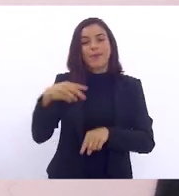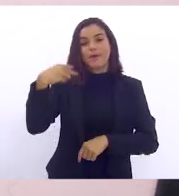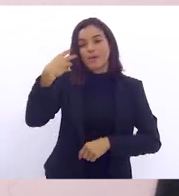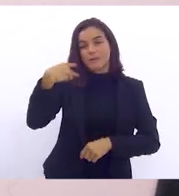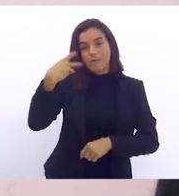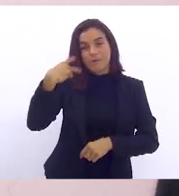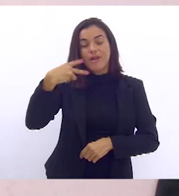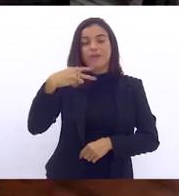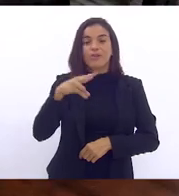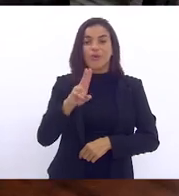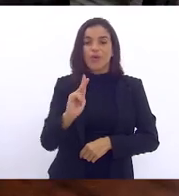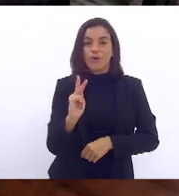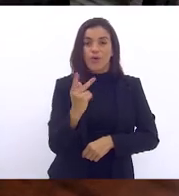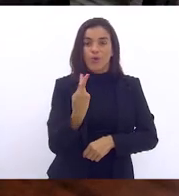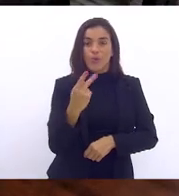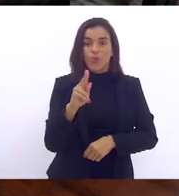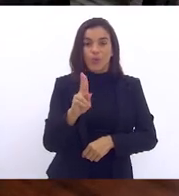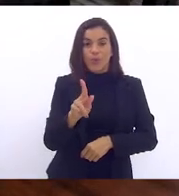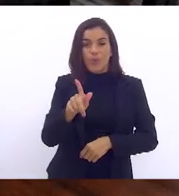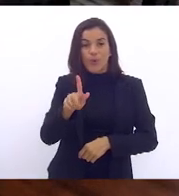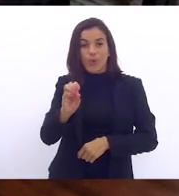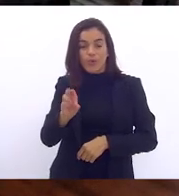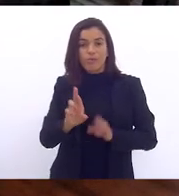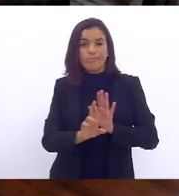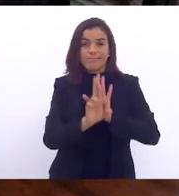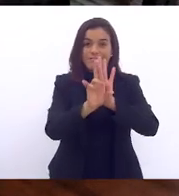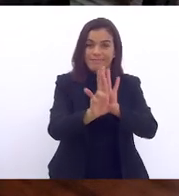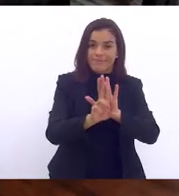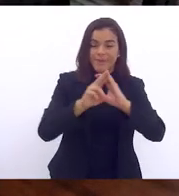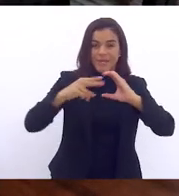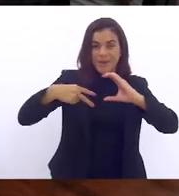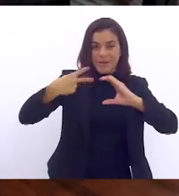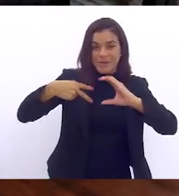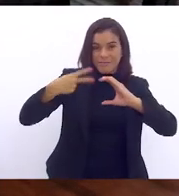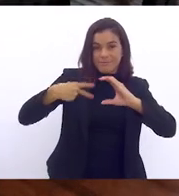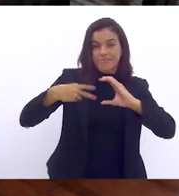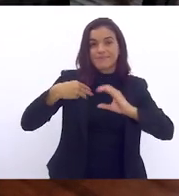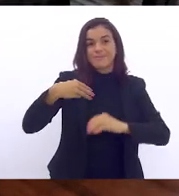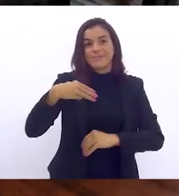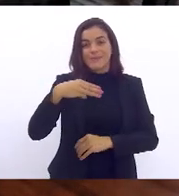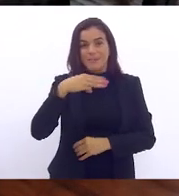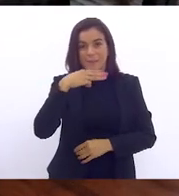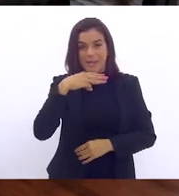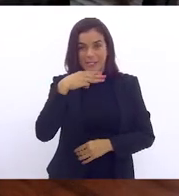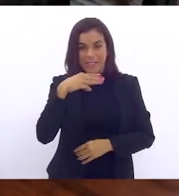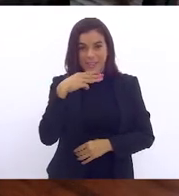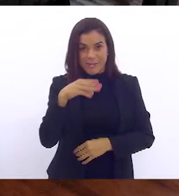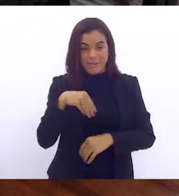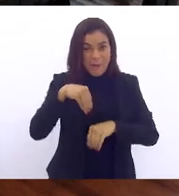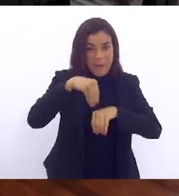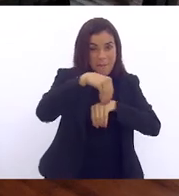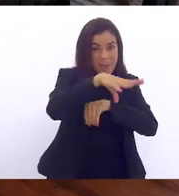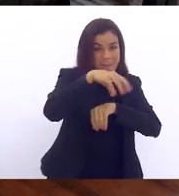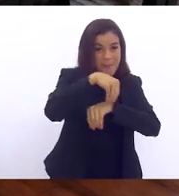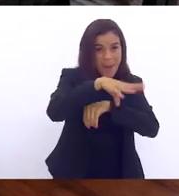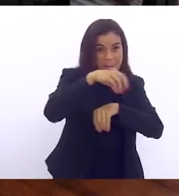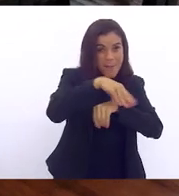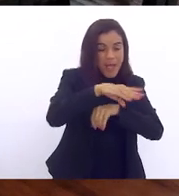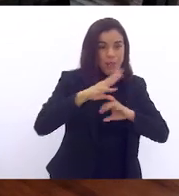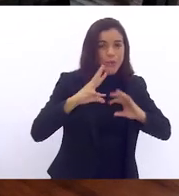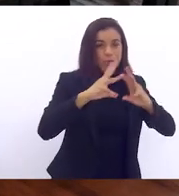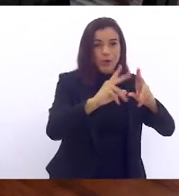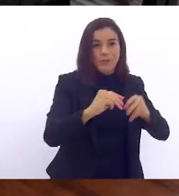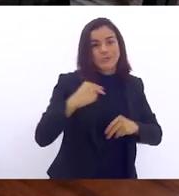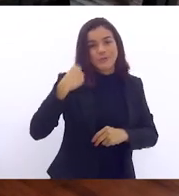representando a Câmara Municipal de Mangaratiba leva para todos os os vereadores também os nossos